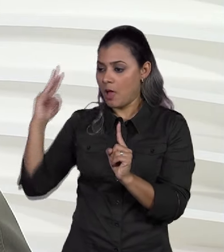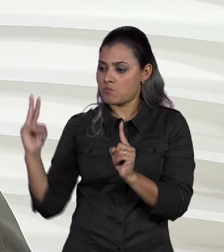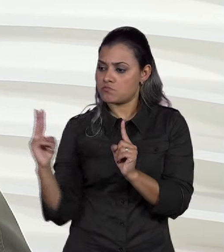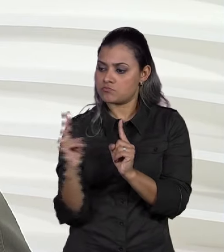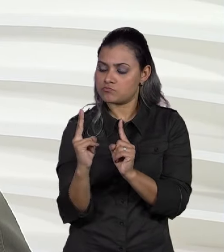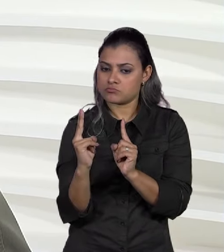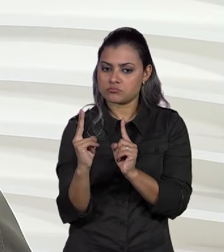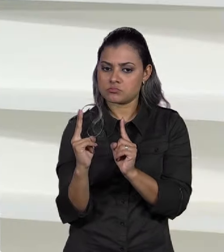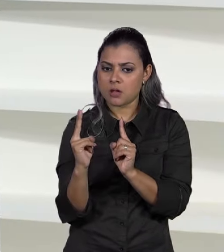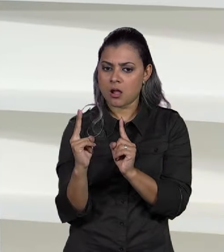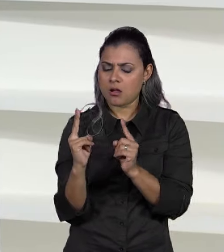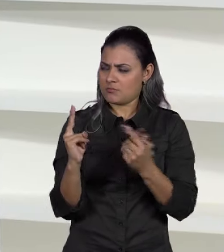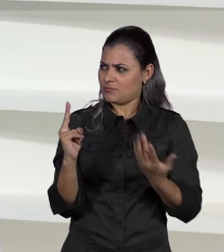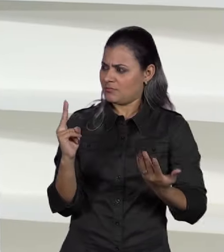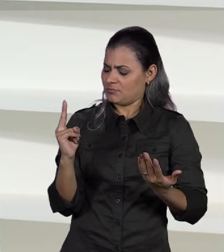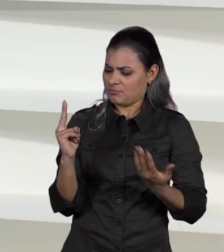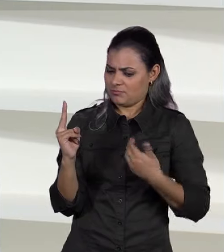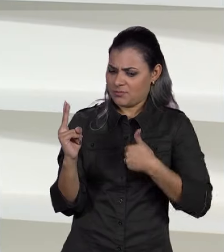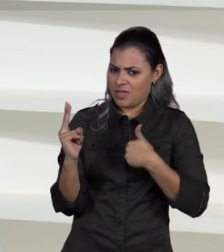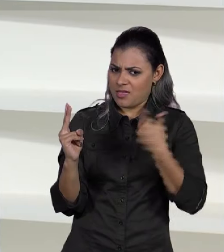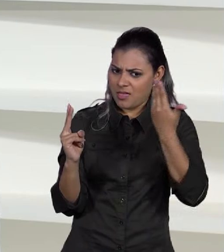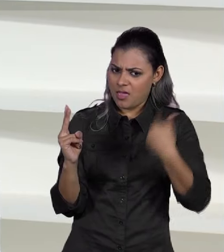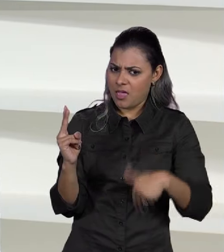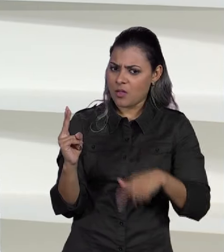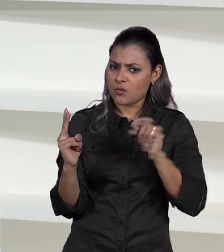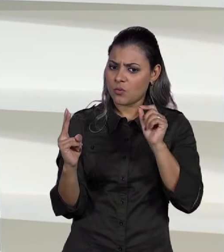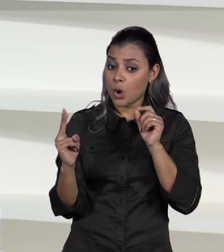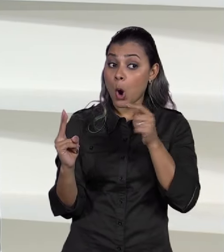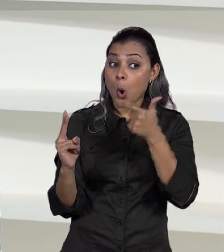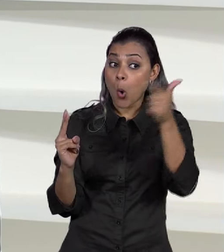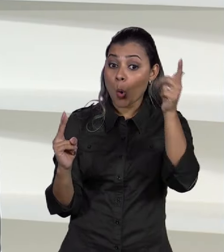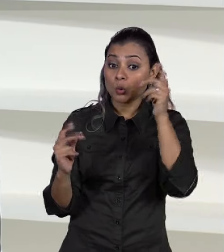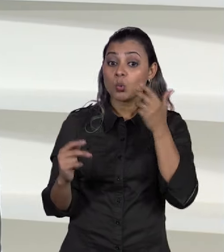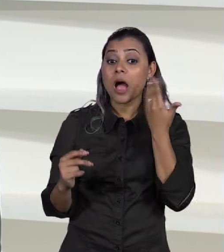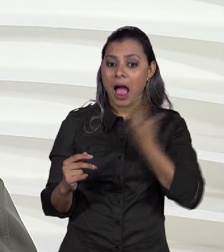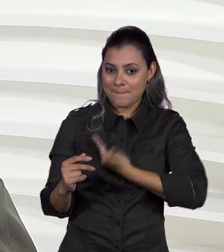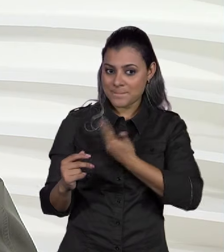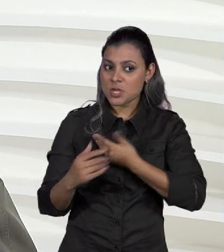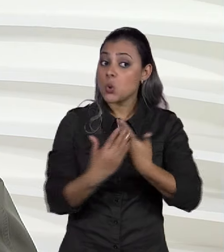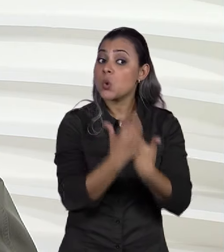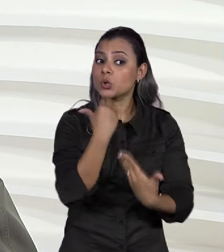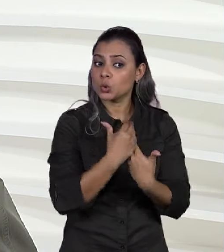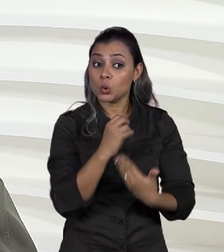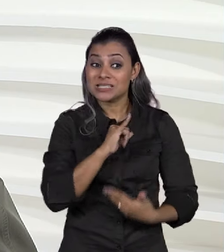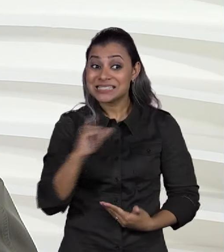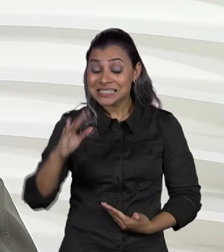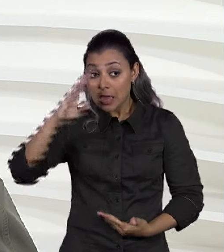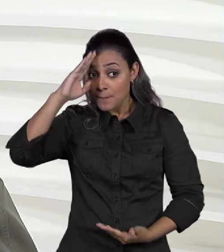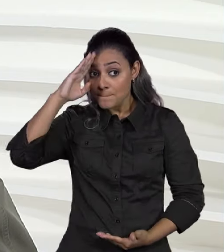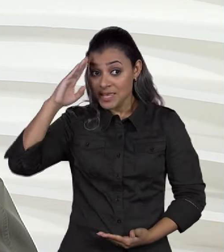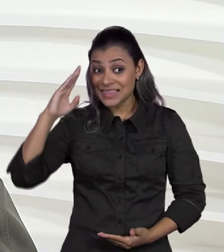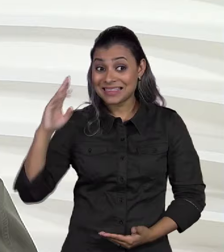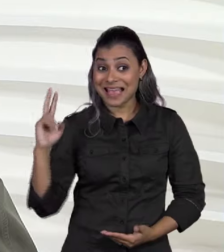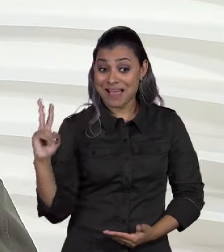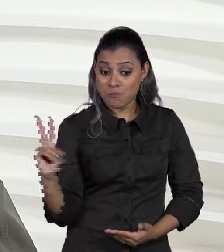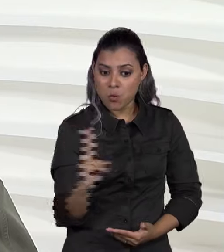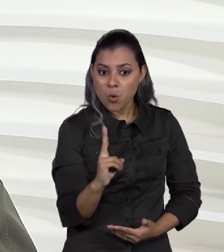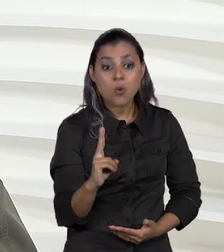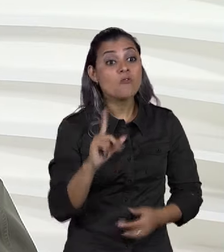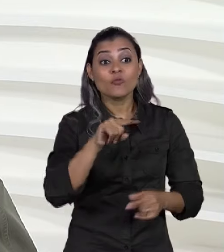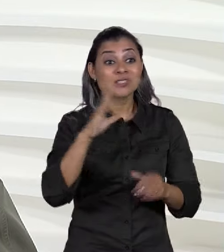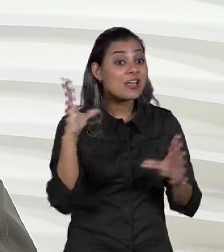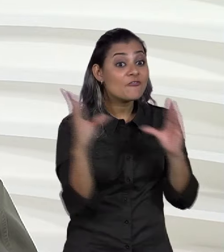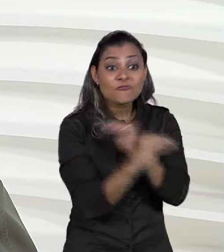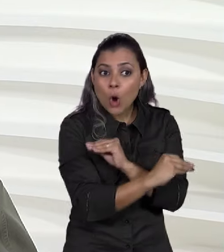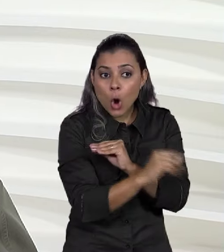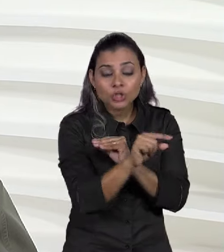janela. Aí eu tinha recebido instrução de um outro cara que foi embora assim, se algum milico aparecer na porta para te pegar, pula o muro